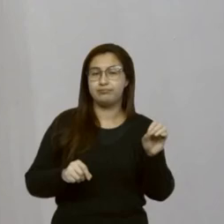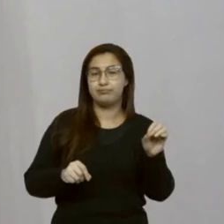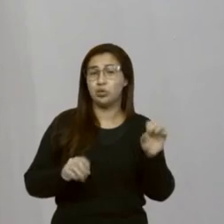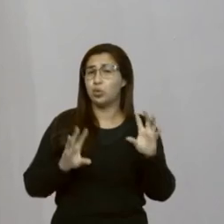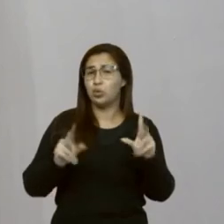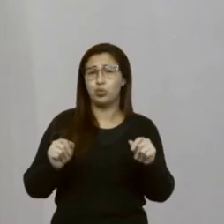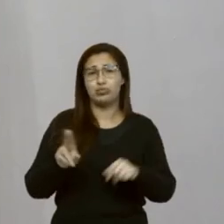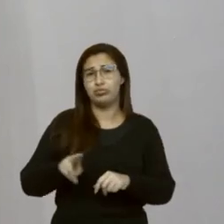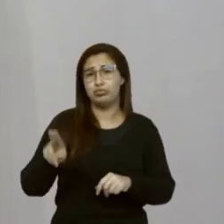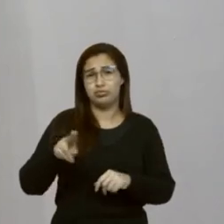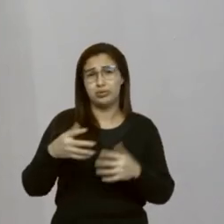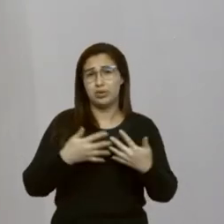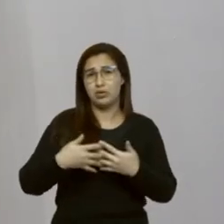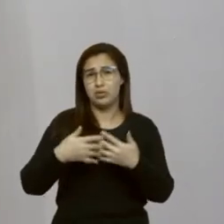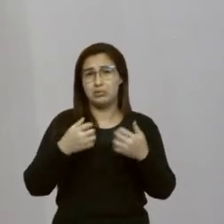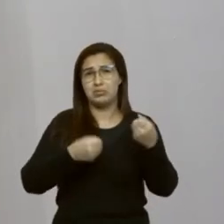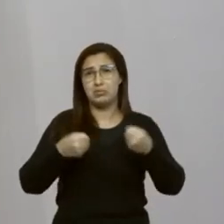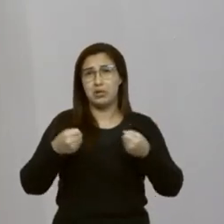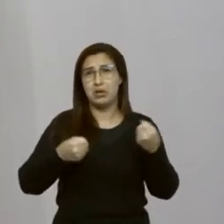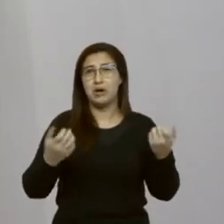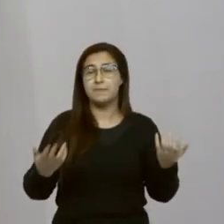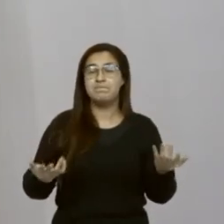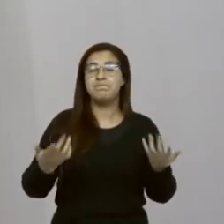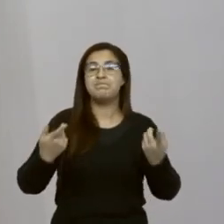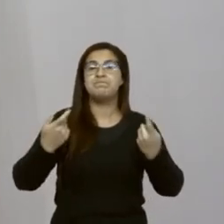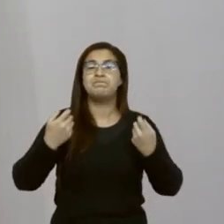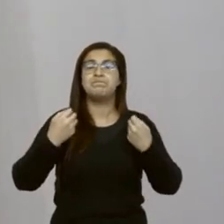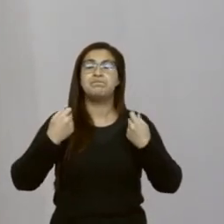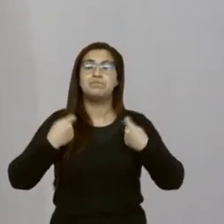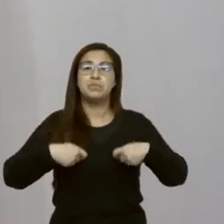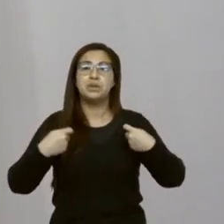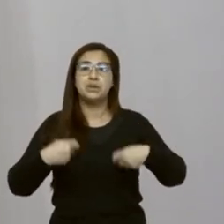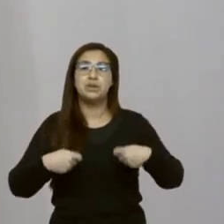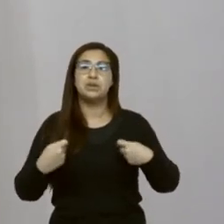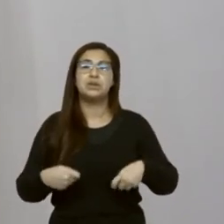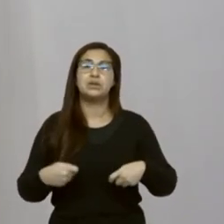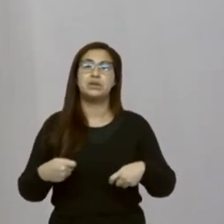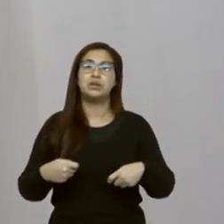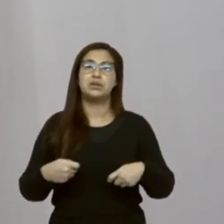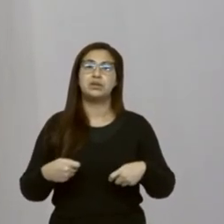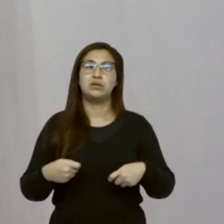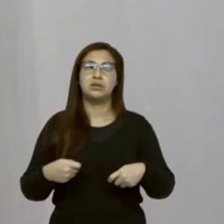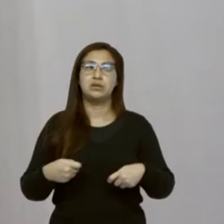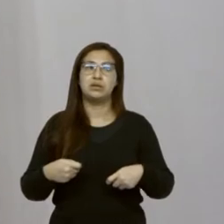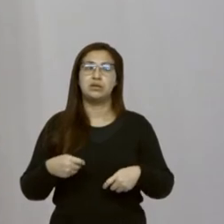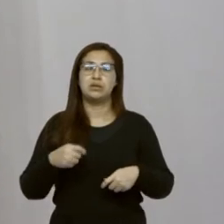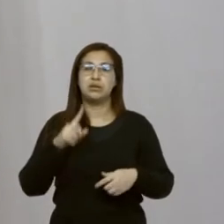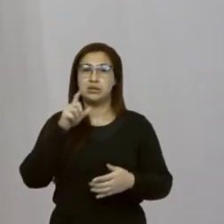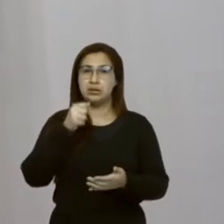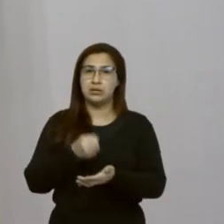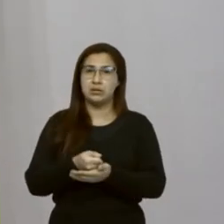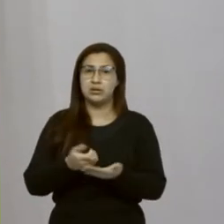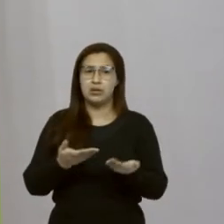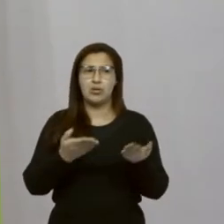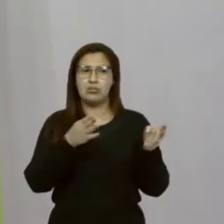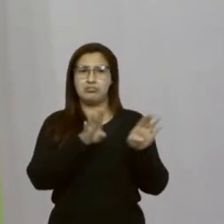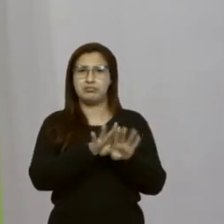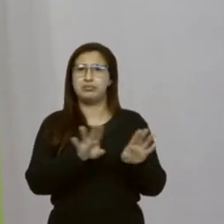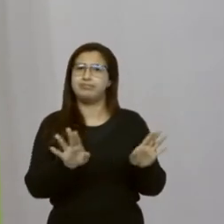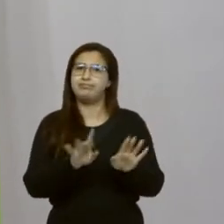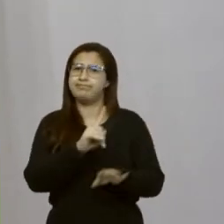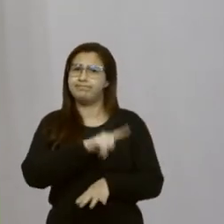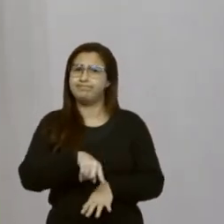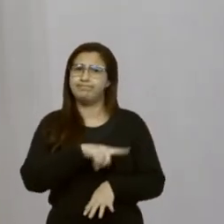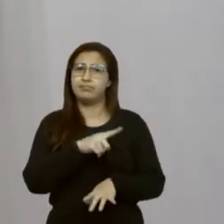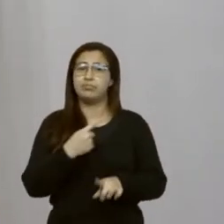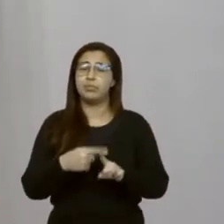ali. Por isso, nós não podemos deixar, em hipótese alguma, deputado Mocelin, fechar, porque nós vamos sofrer